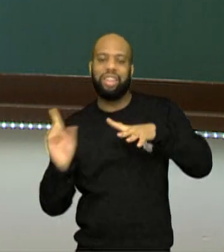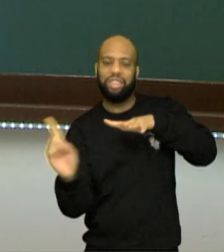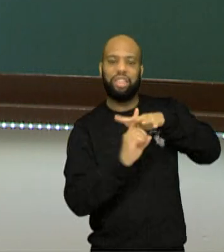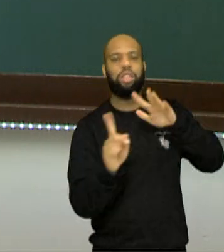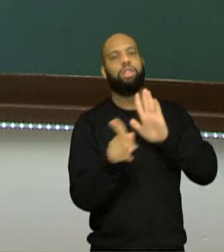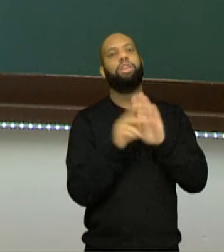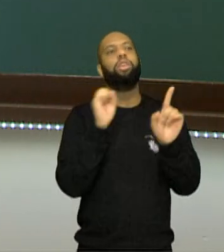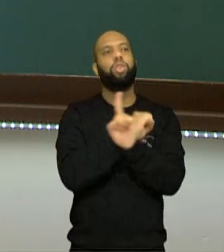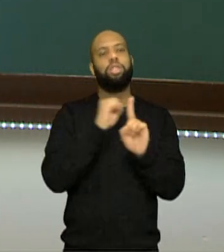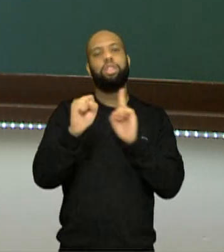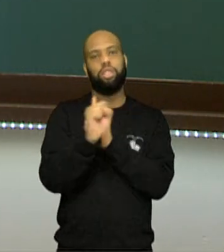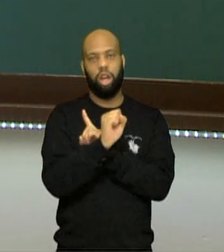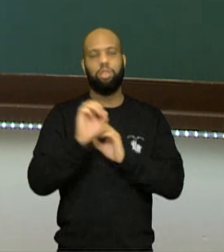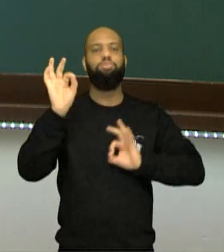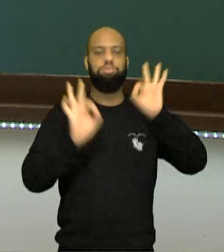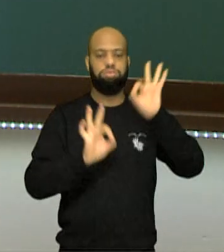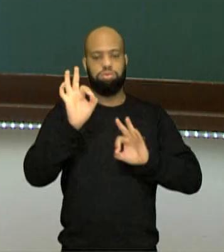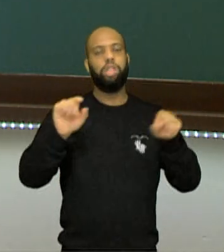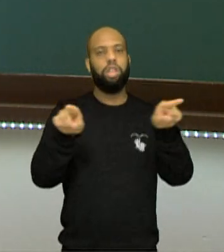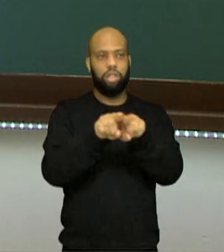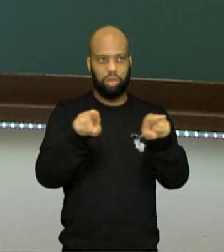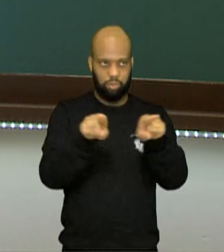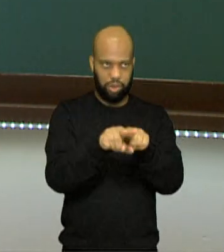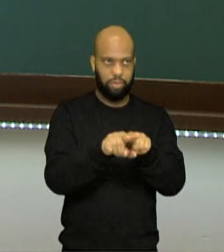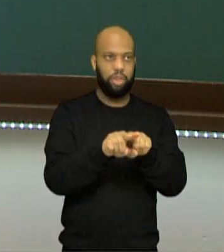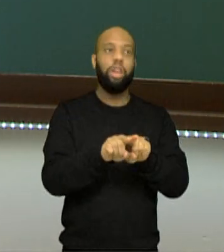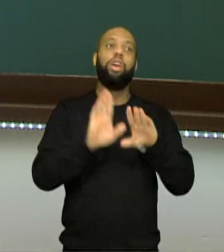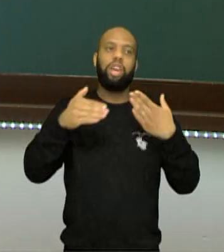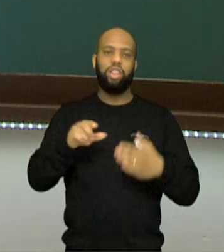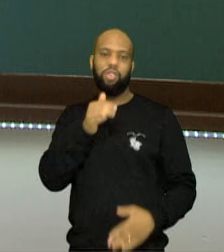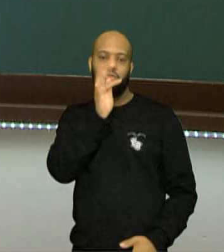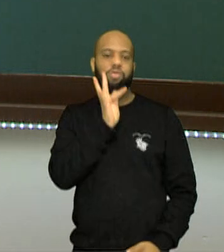para a organização da sociedade. Ele vai